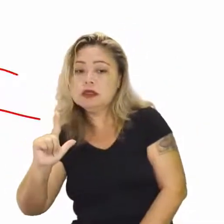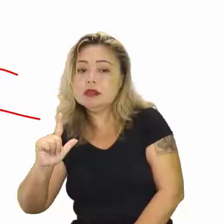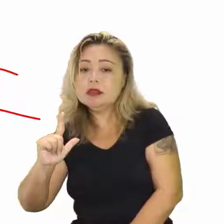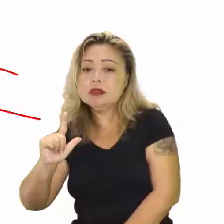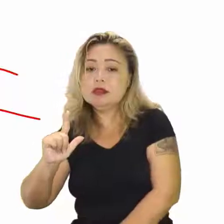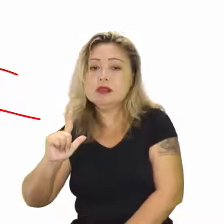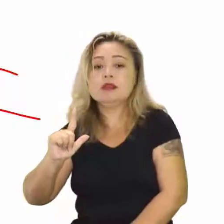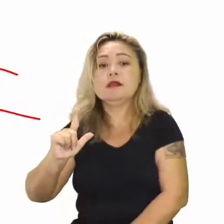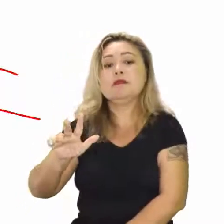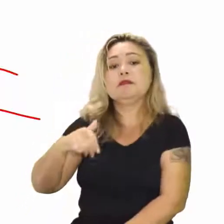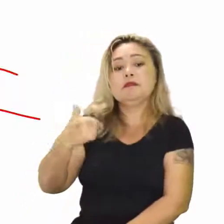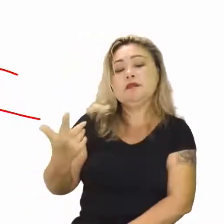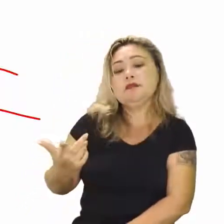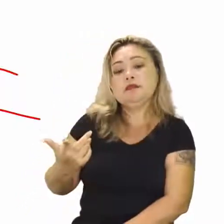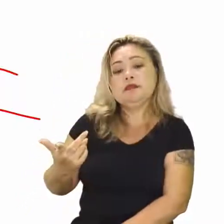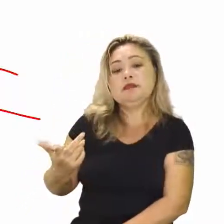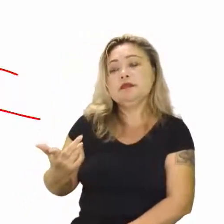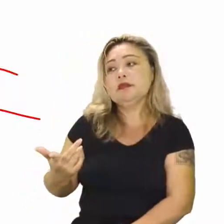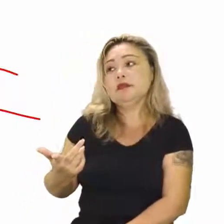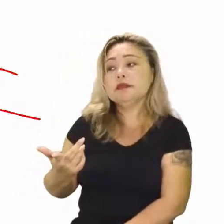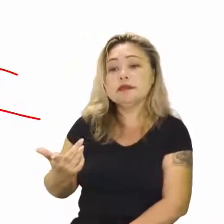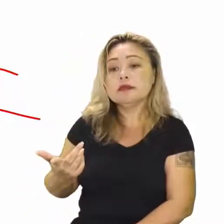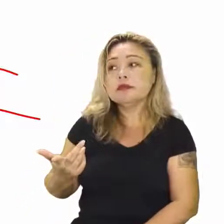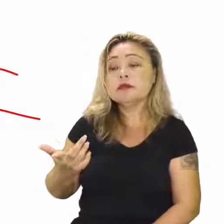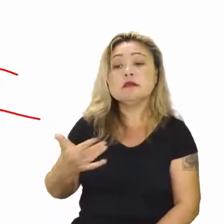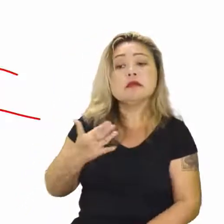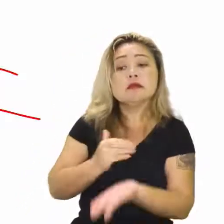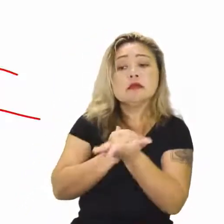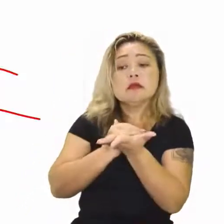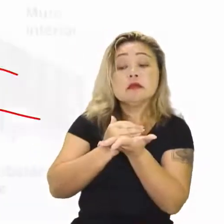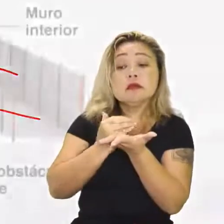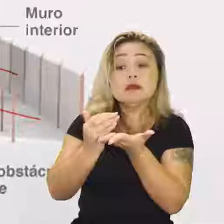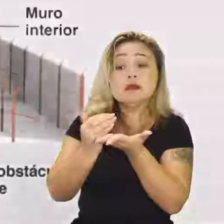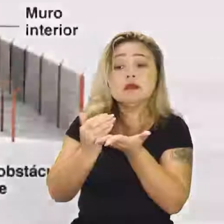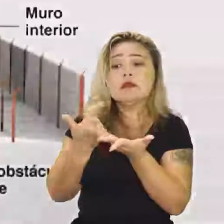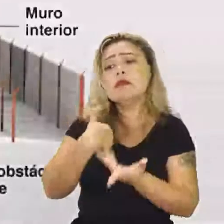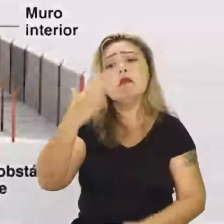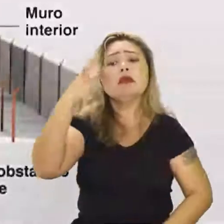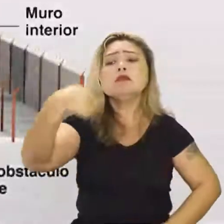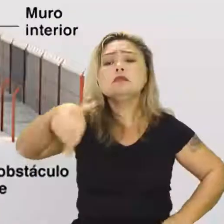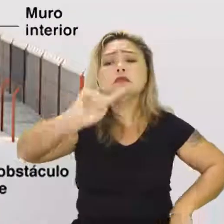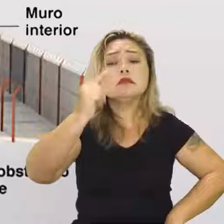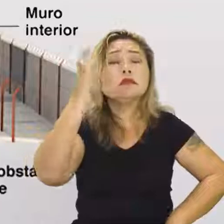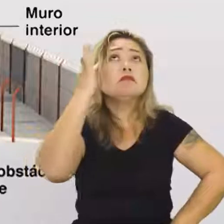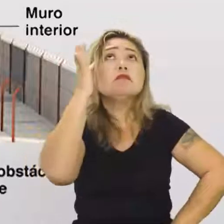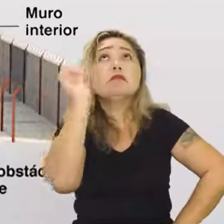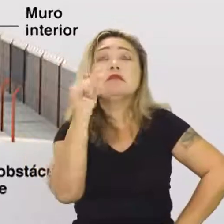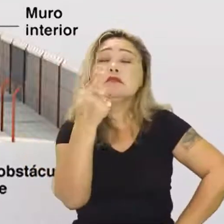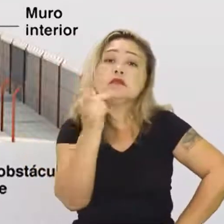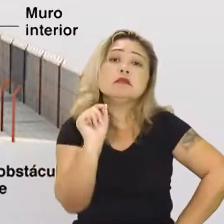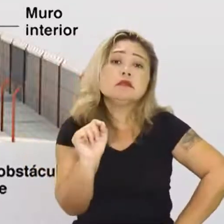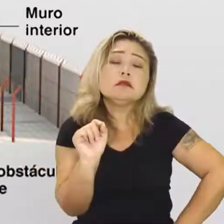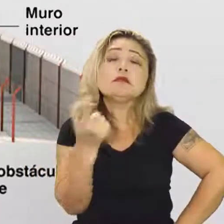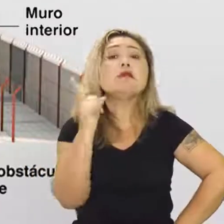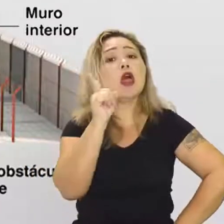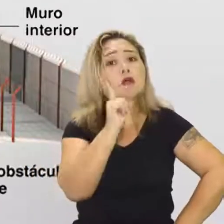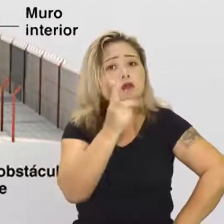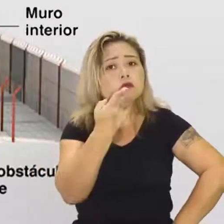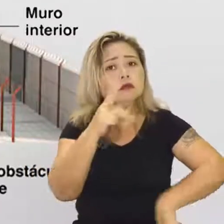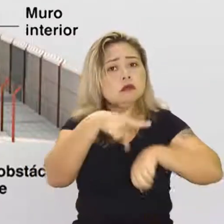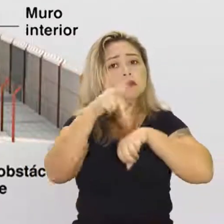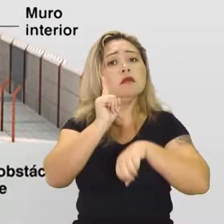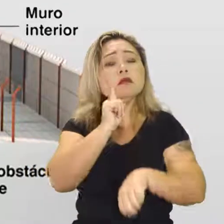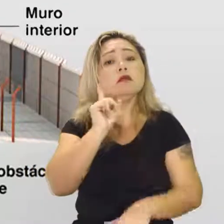Para o lado ocidental. Então começa. Imagine vocês. Eu falei para vocês que os Estados